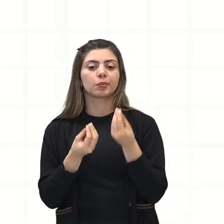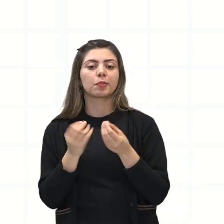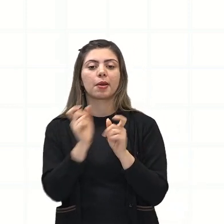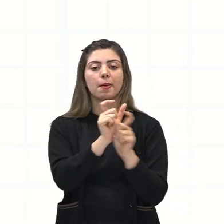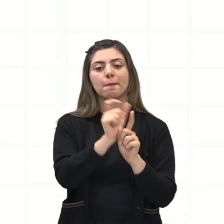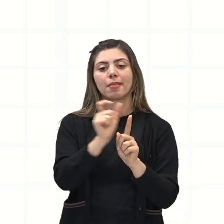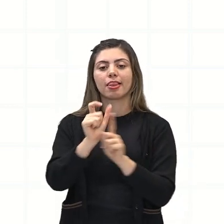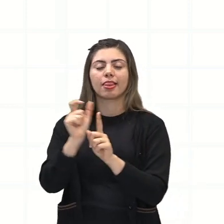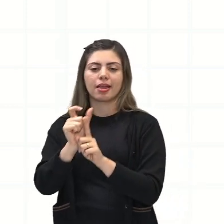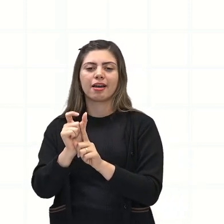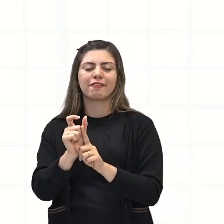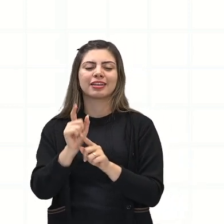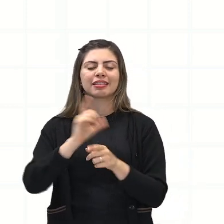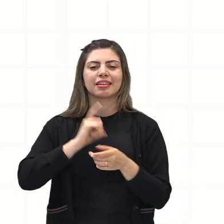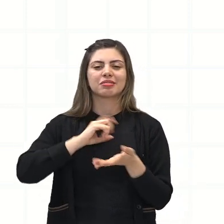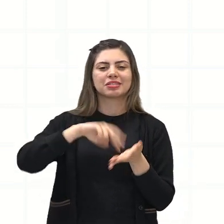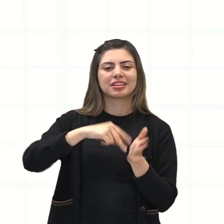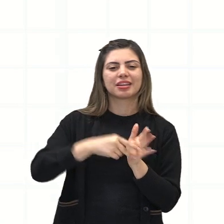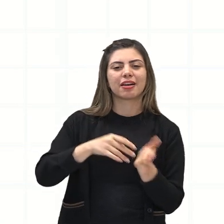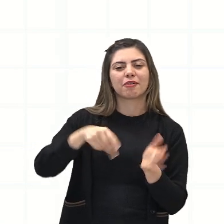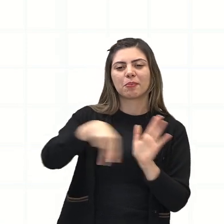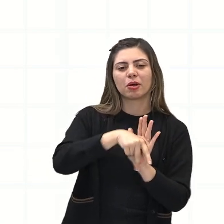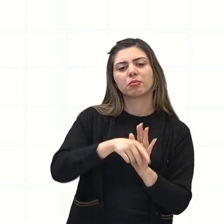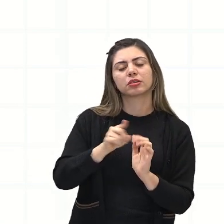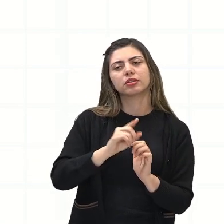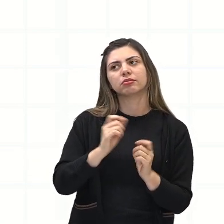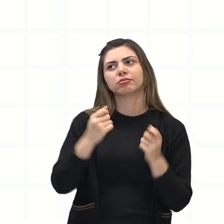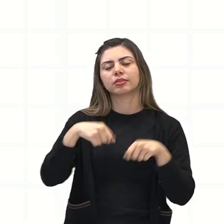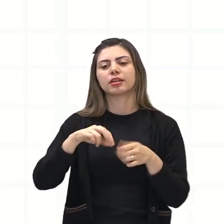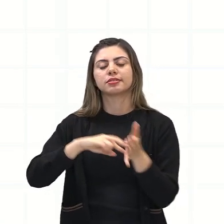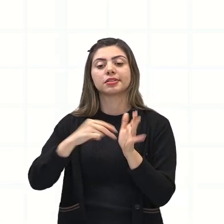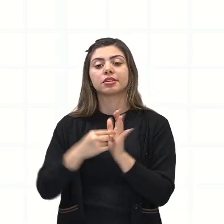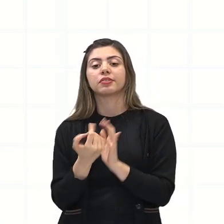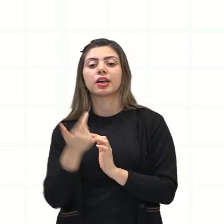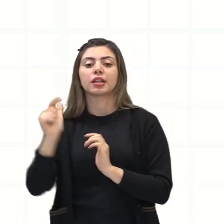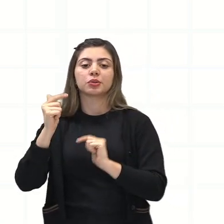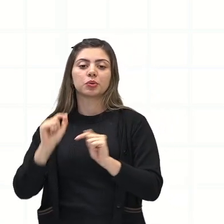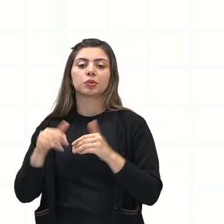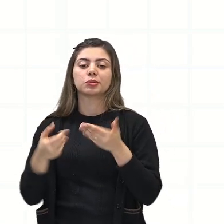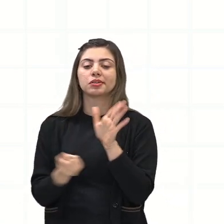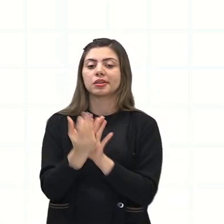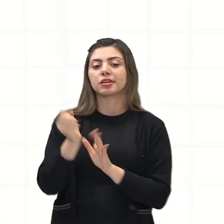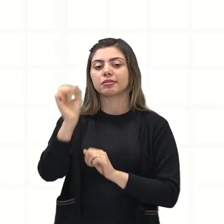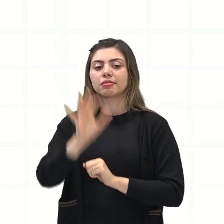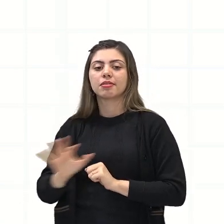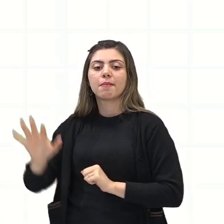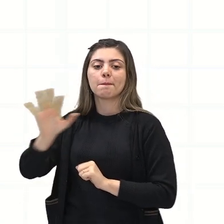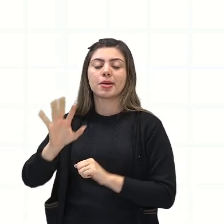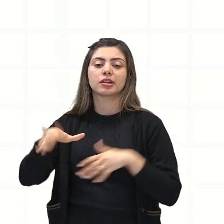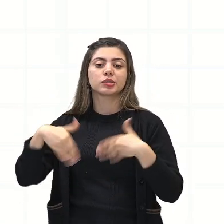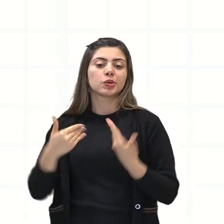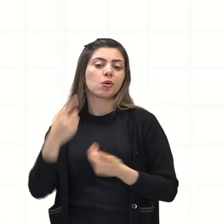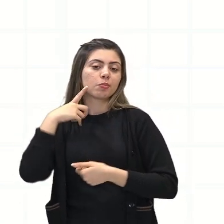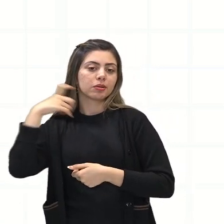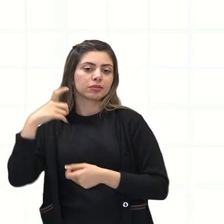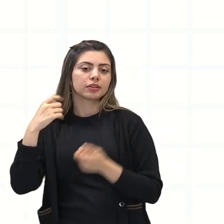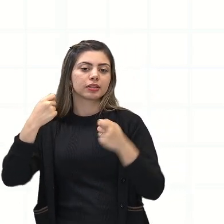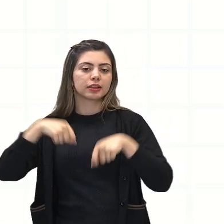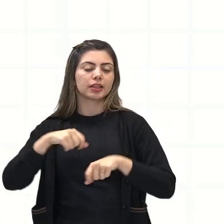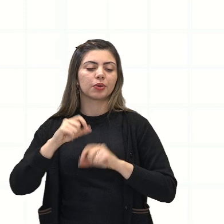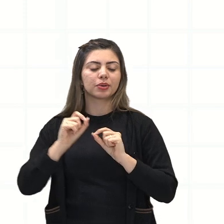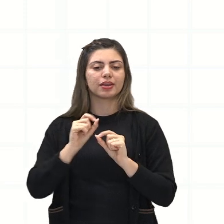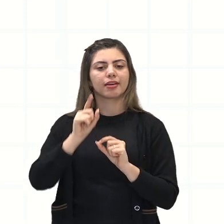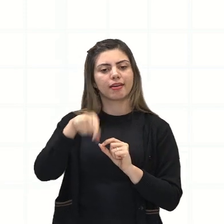palavras de maneira não literal, criando novos significados, imagens ou efeitos sonoros, no caso das figuras de som, que vão além do